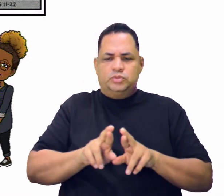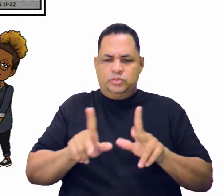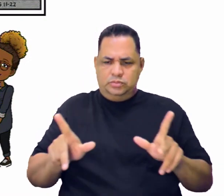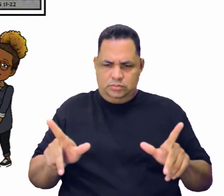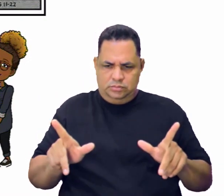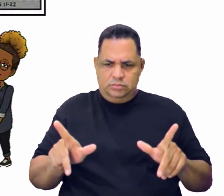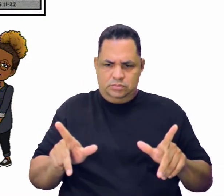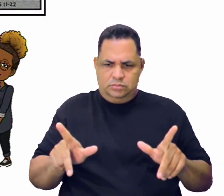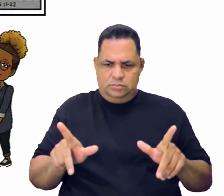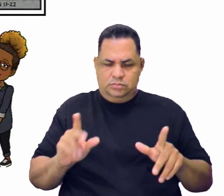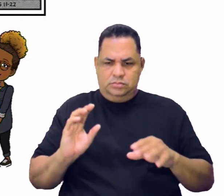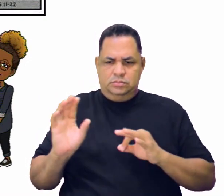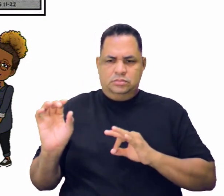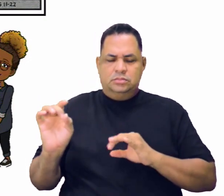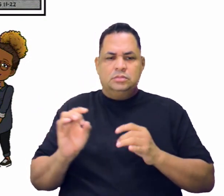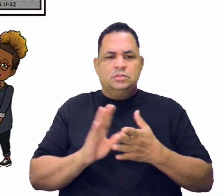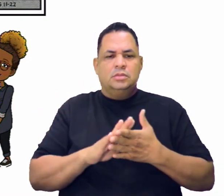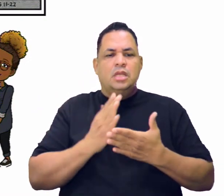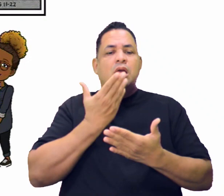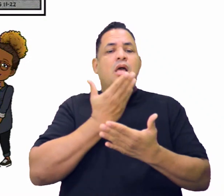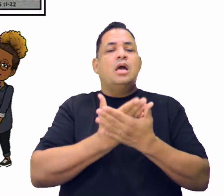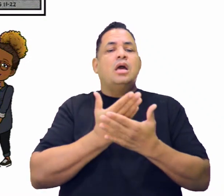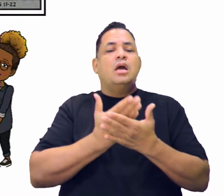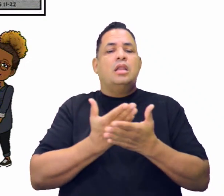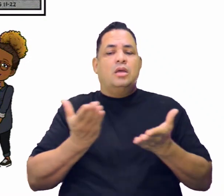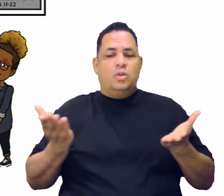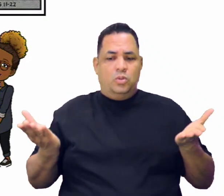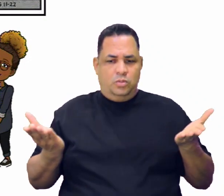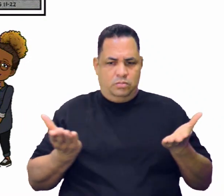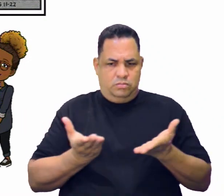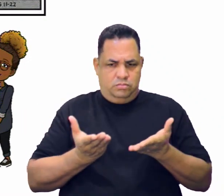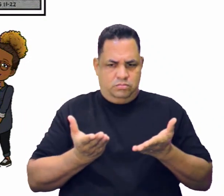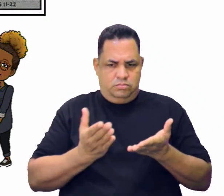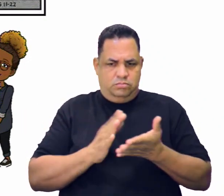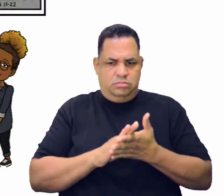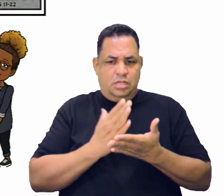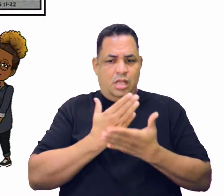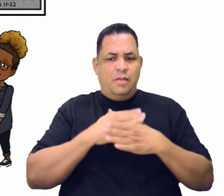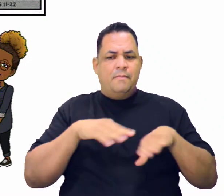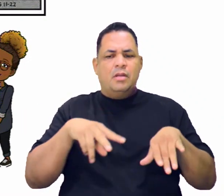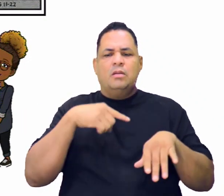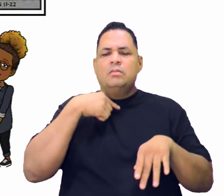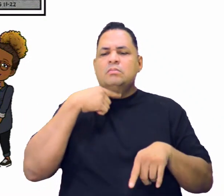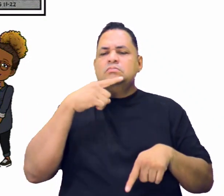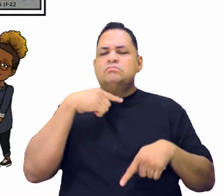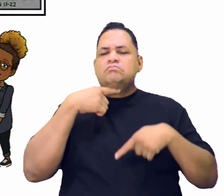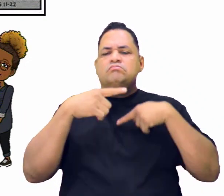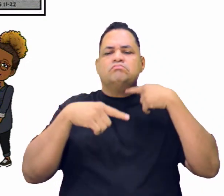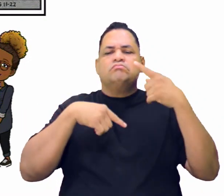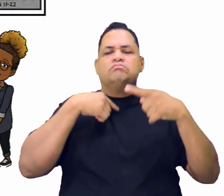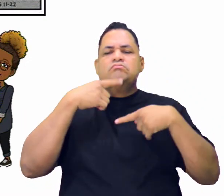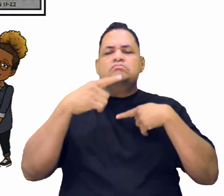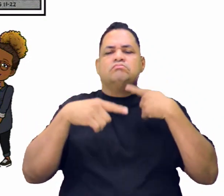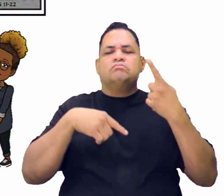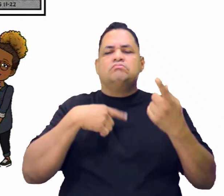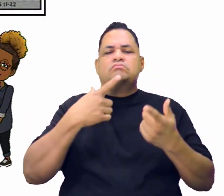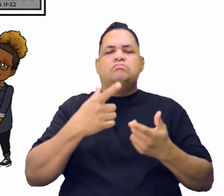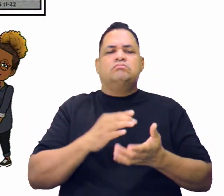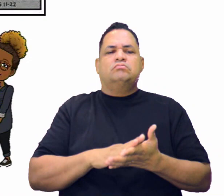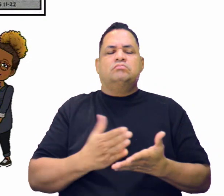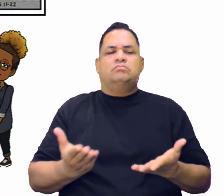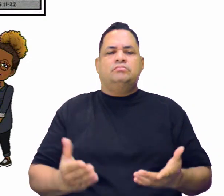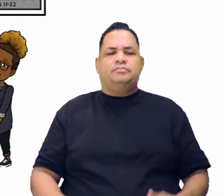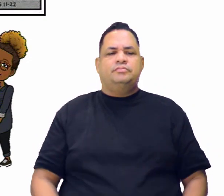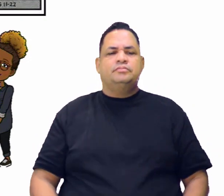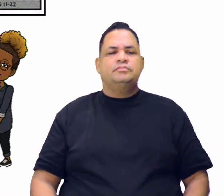maneira diferente. Então, aqui nesta aula, nós vamos tirar essa dúvida. Tá certo?